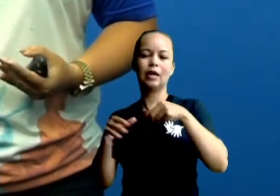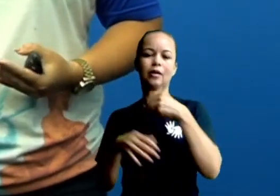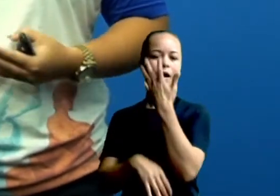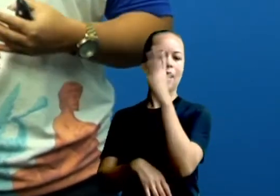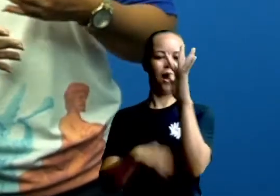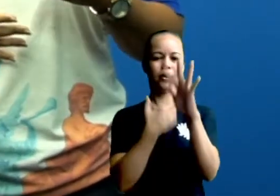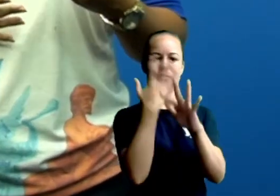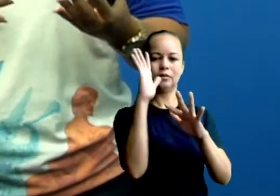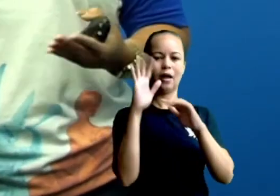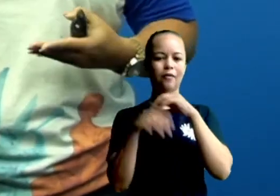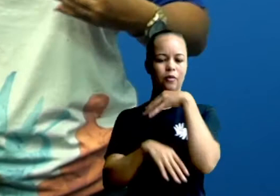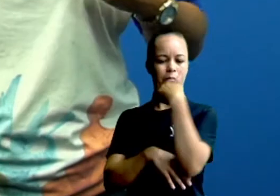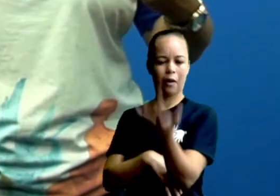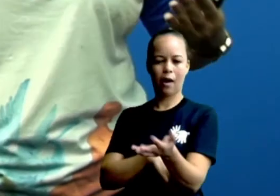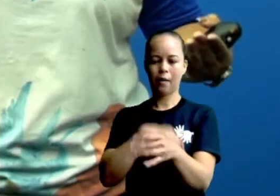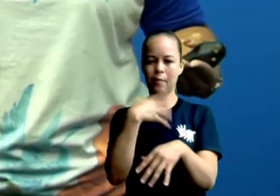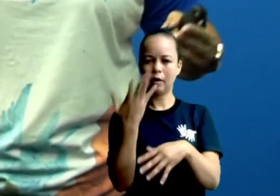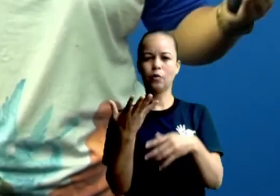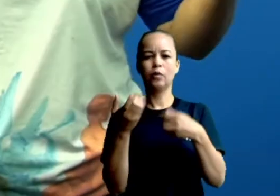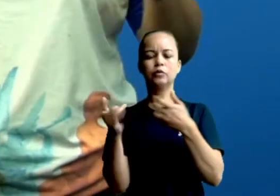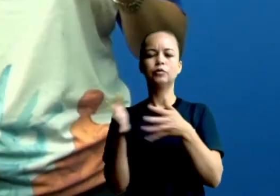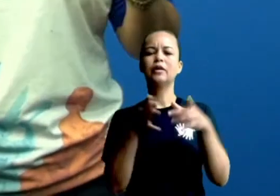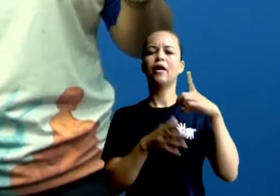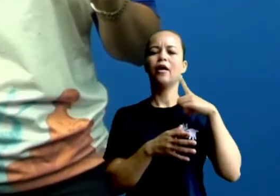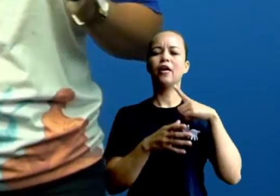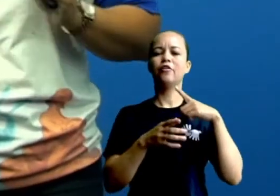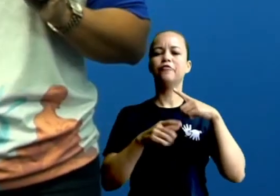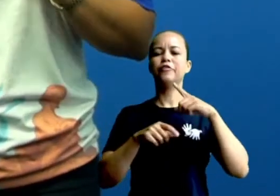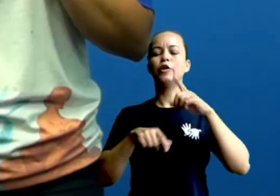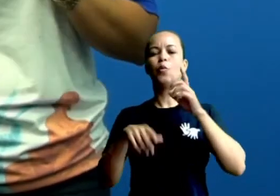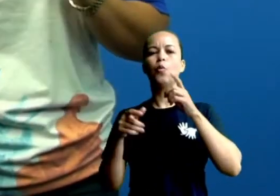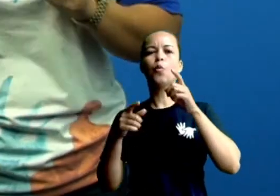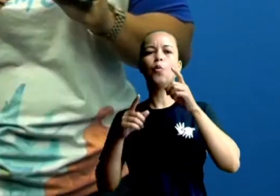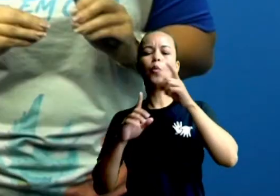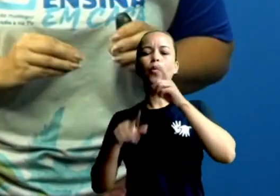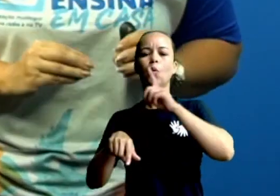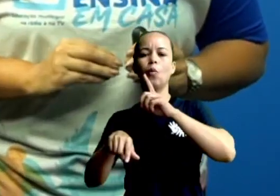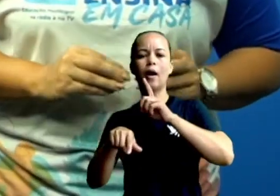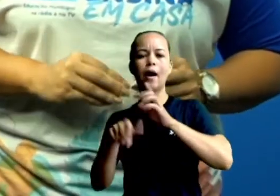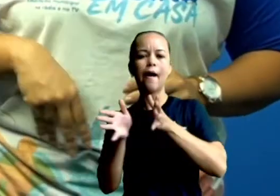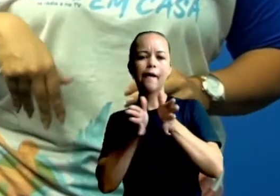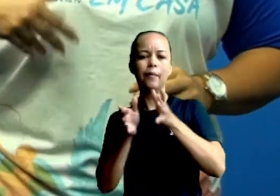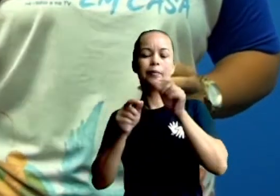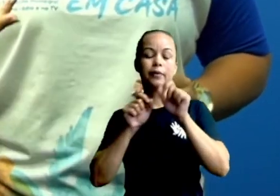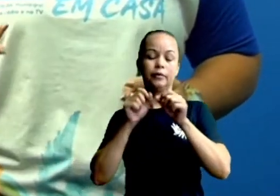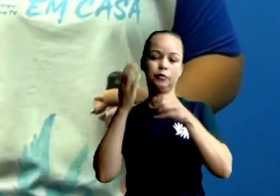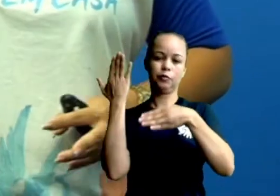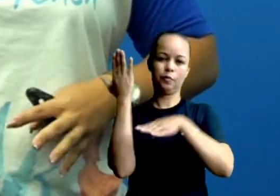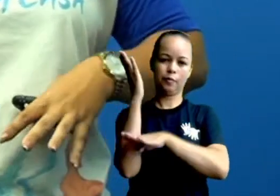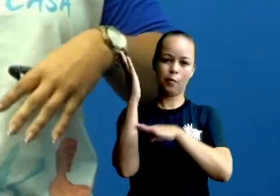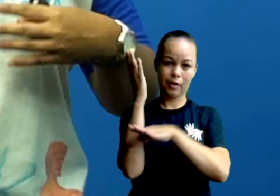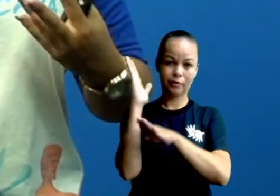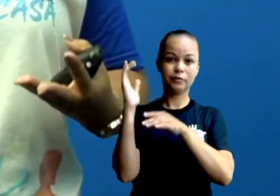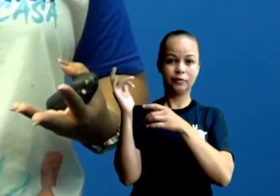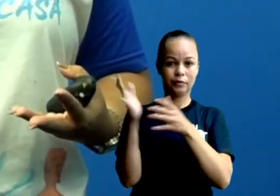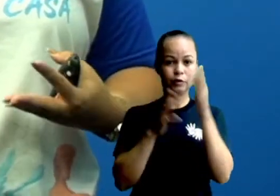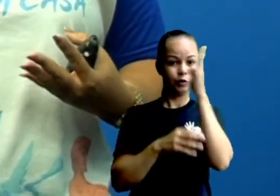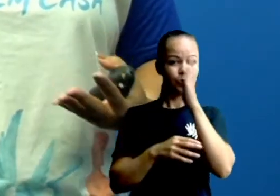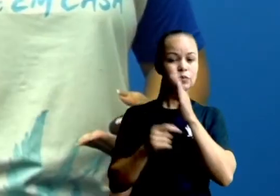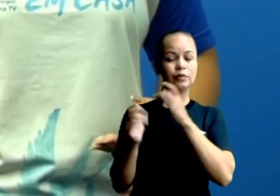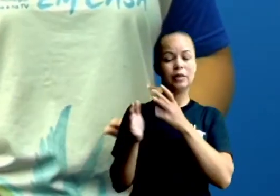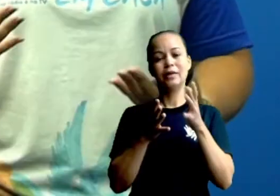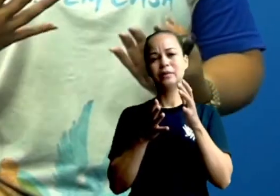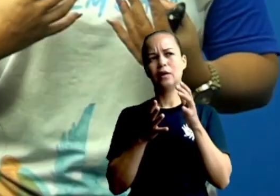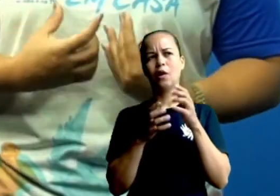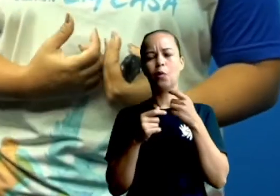derrubar as árvores quando veio a época do pau-brasil. Quem lembra daquela árvorezinha que é vermelha por dentro do tronco? Pois é. Então, os índios,